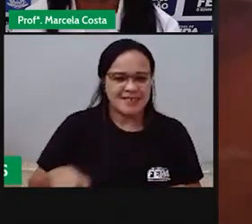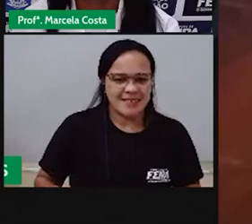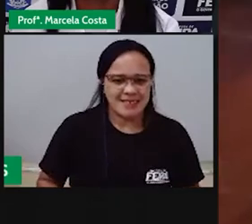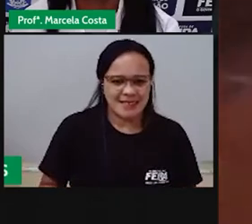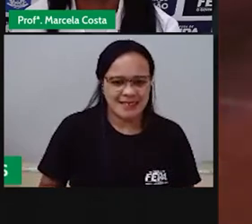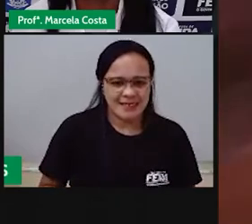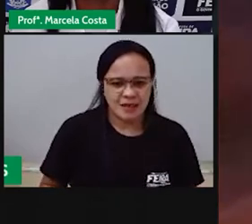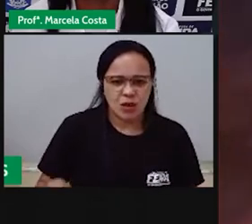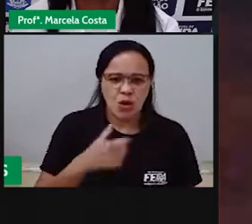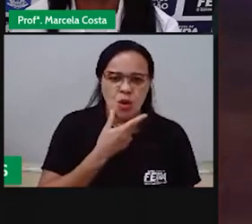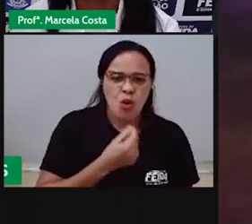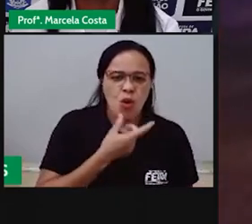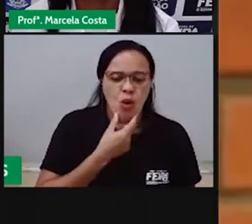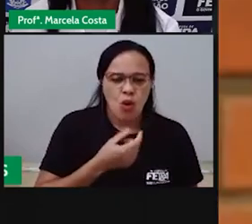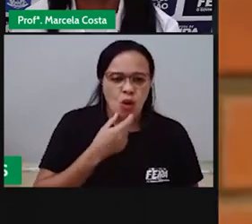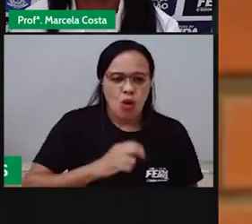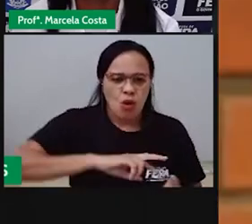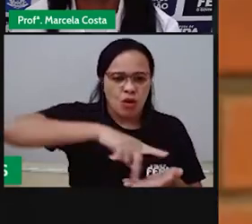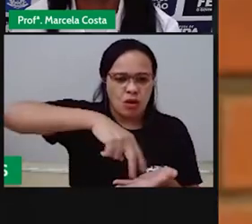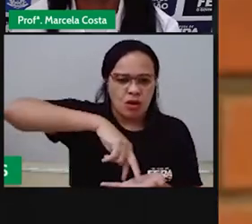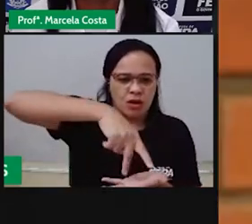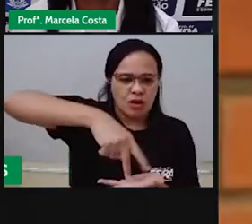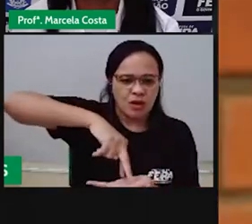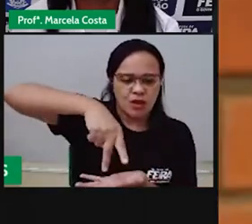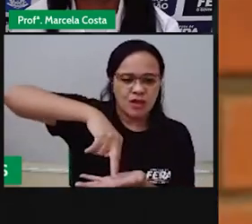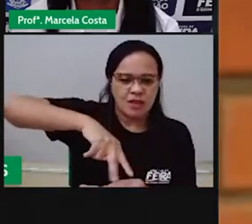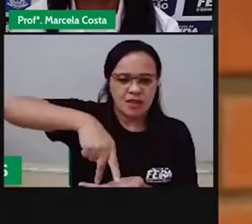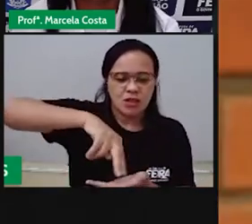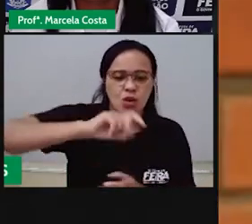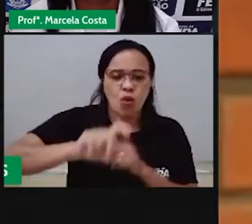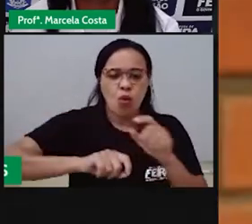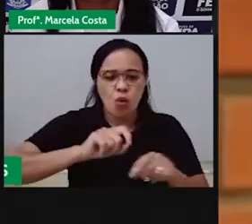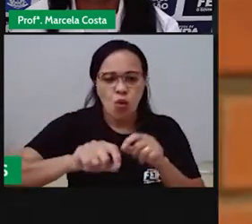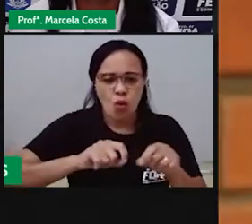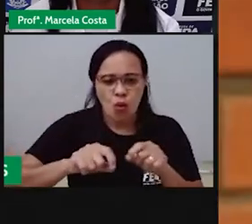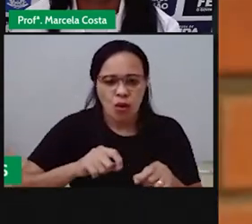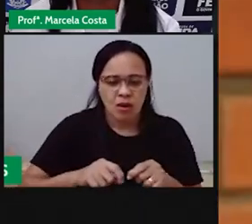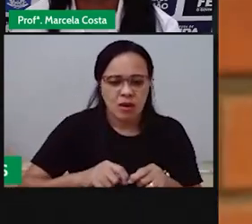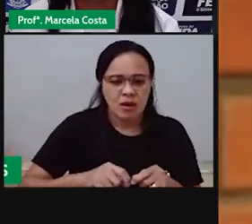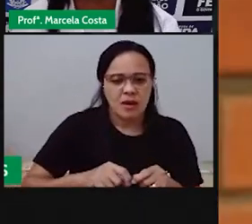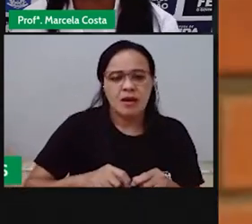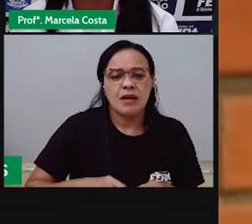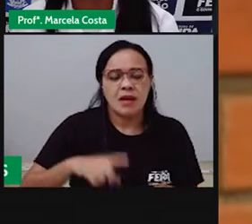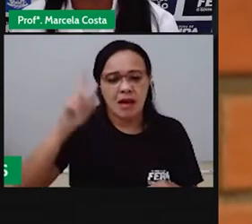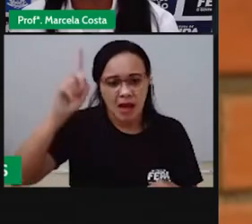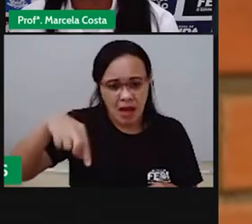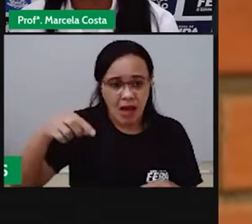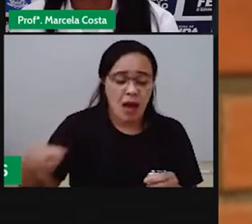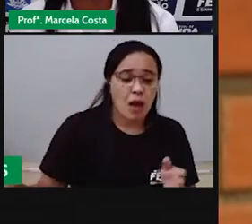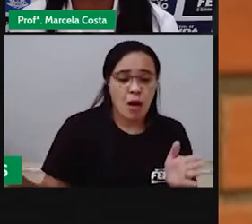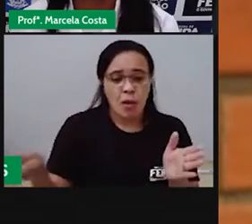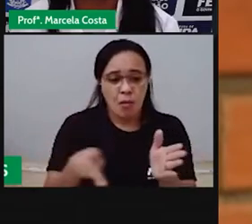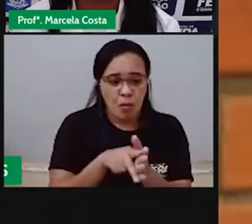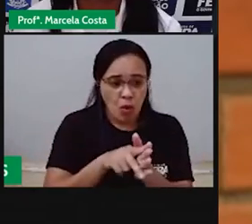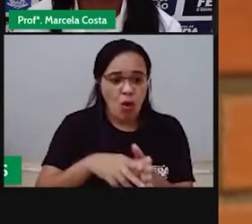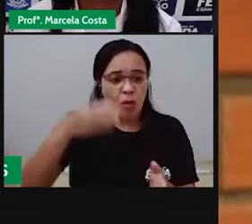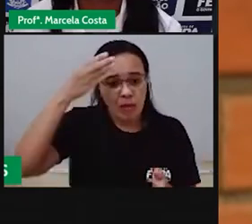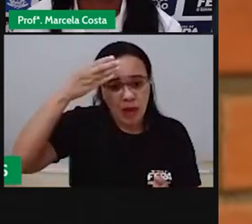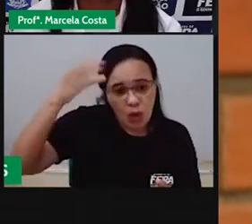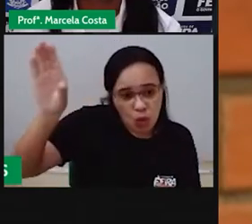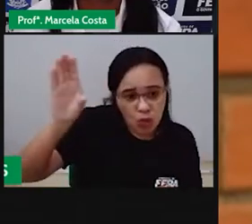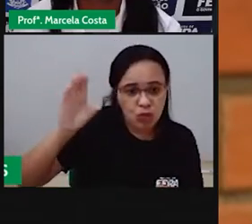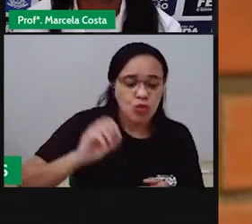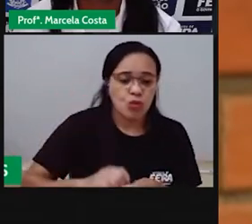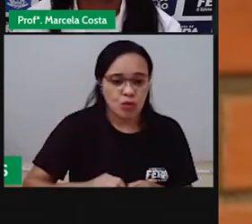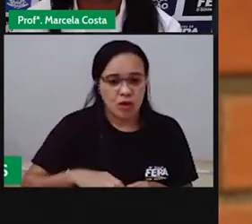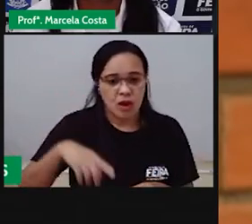Houve uma transformação, porque o xaxado, a tradição dele é exatamente essa que refletiu